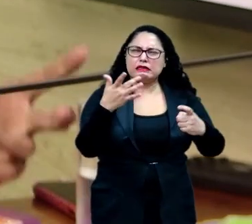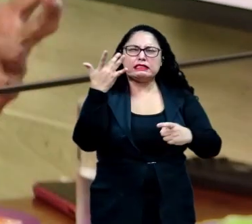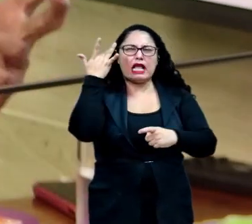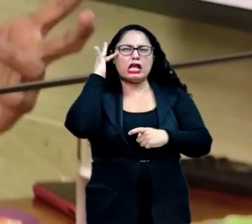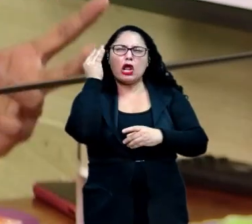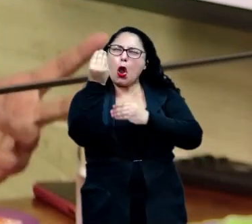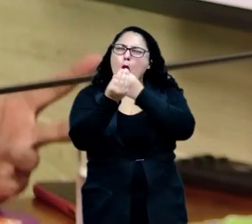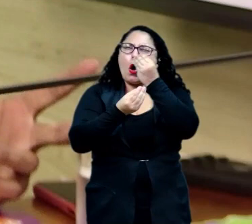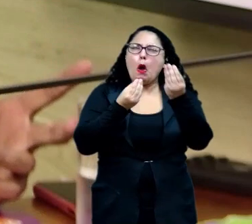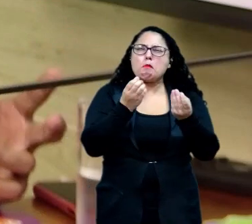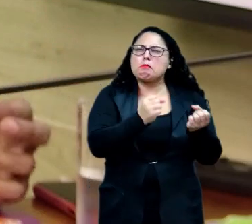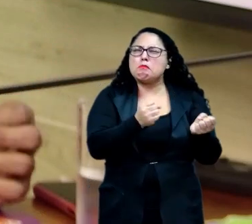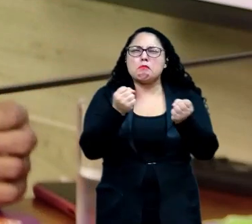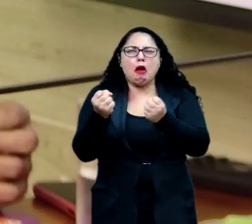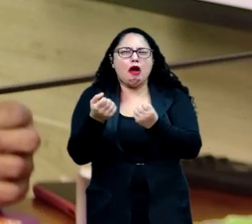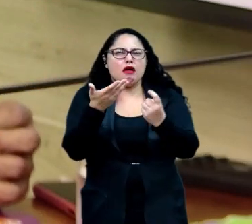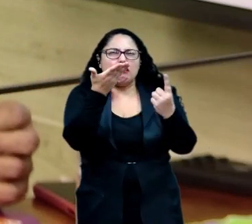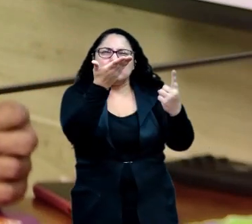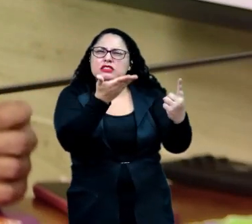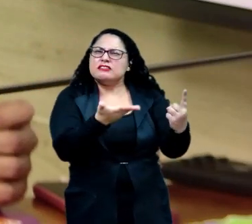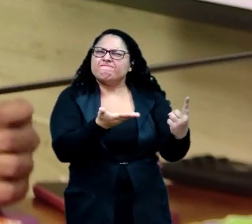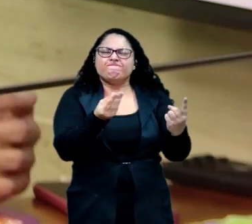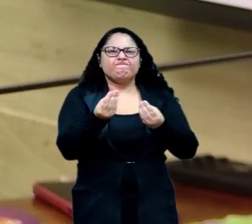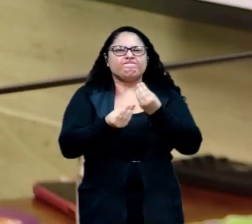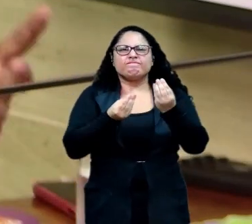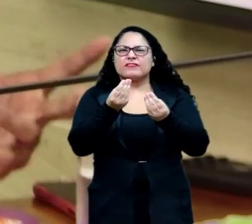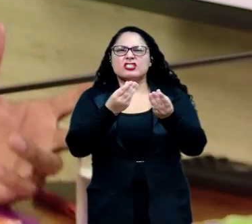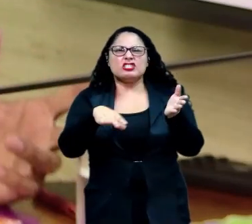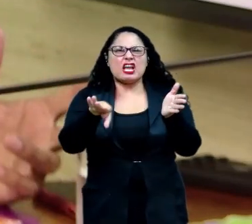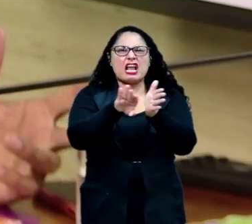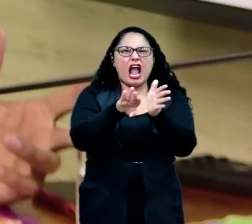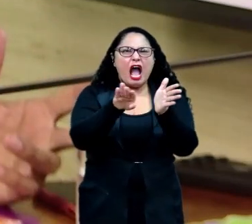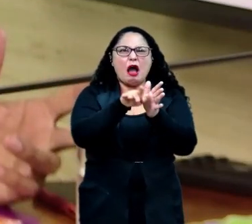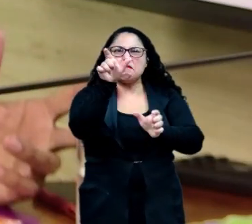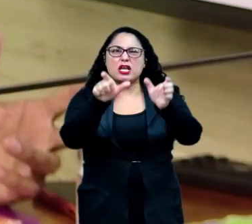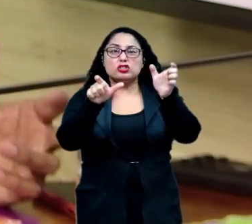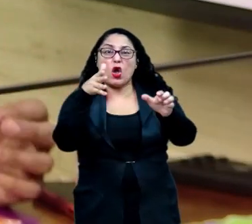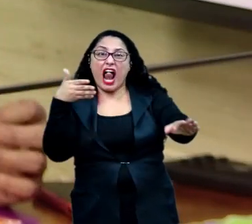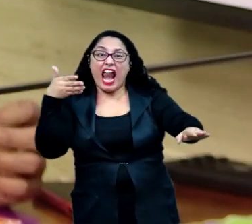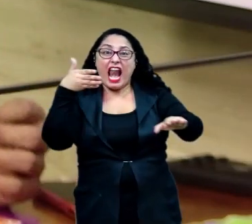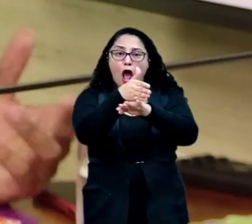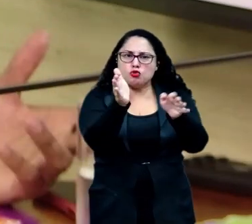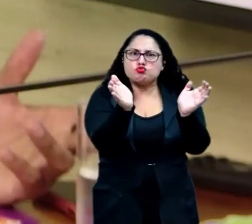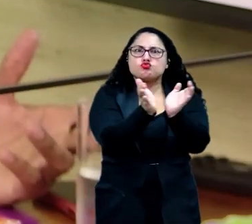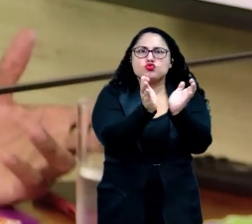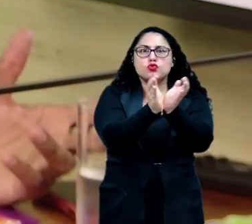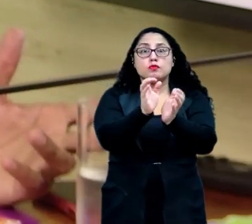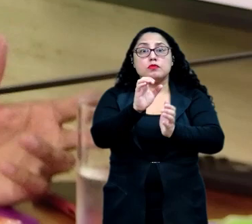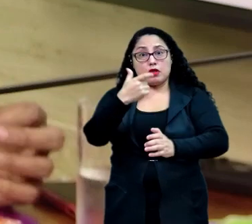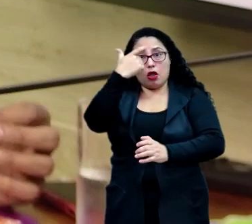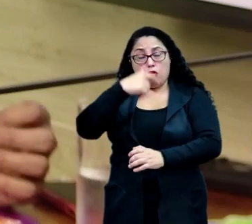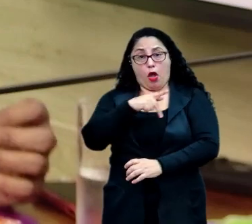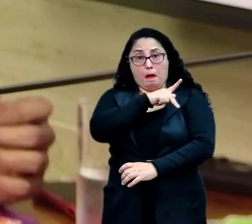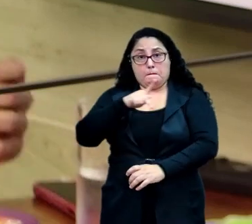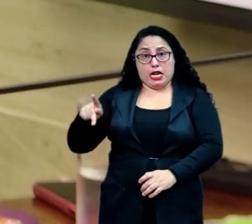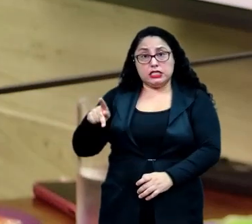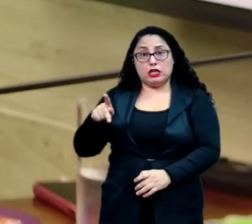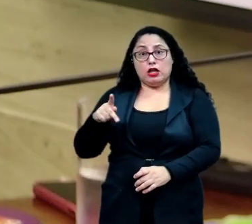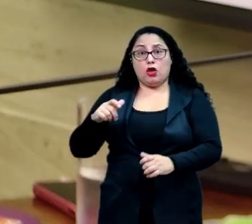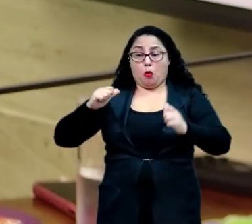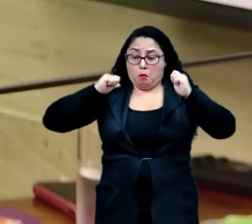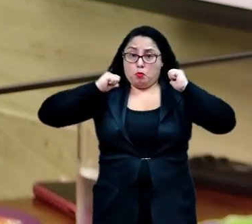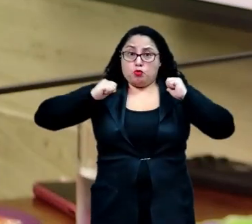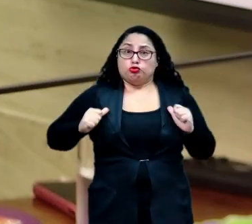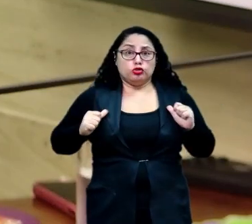achar como é que pode a gente... chegava gente lá no Estruturação, quando eu fui presidente de Estruturação, com mochila